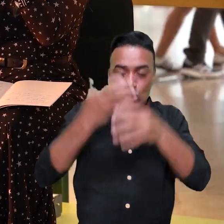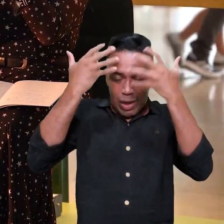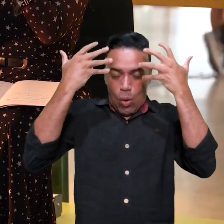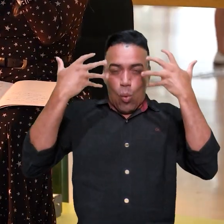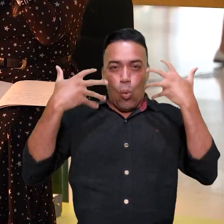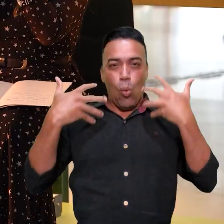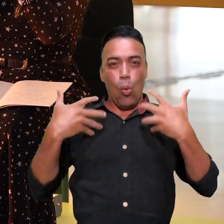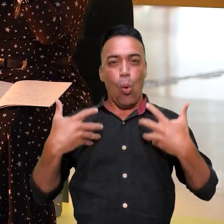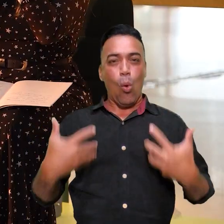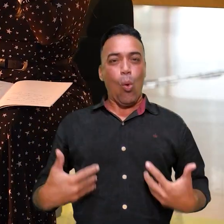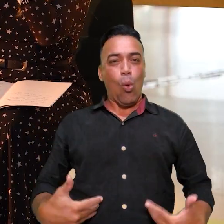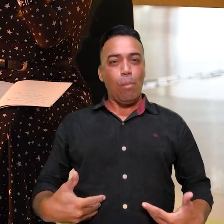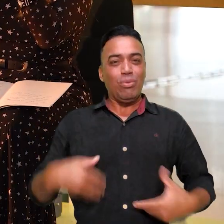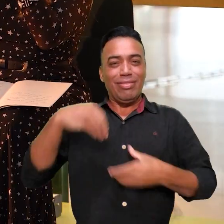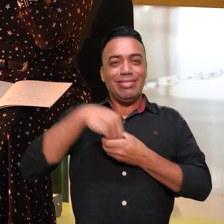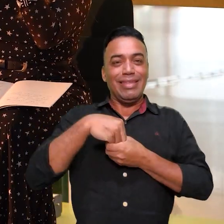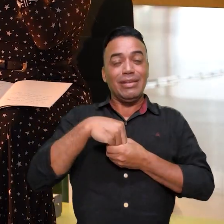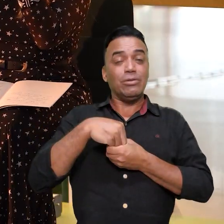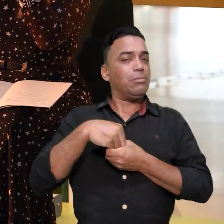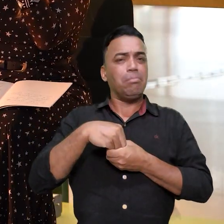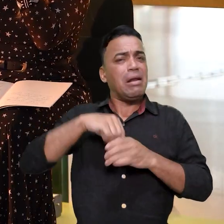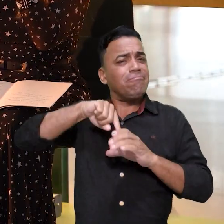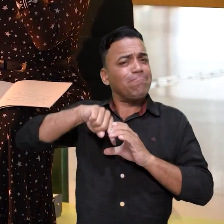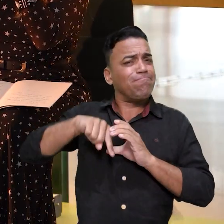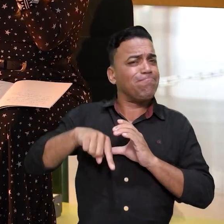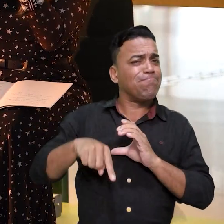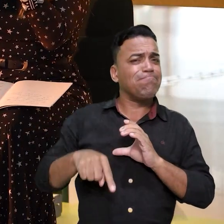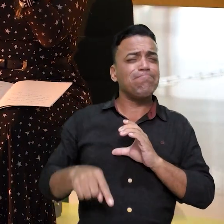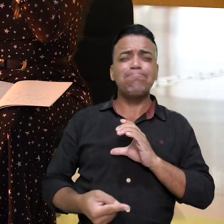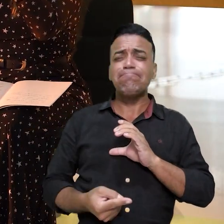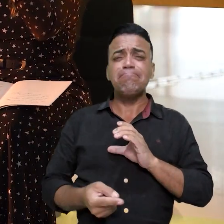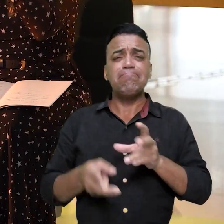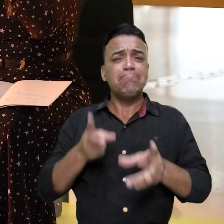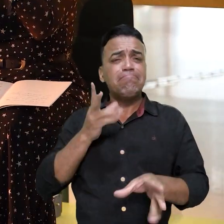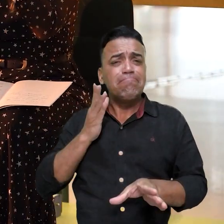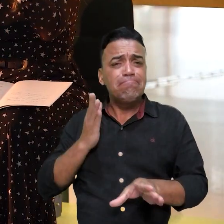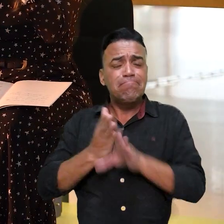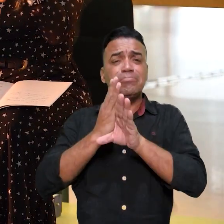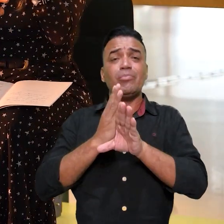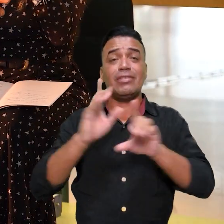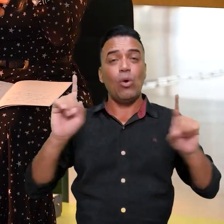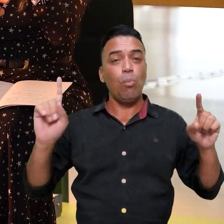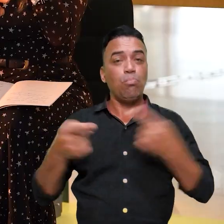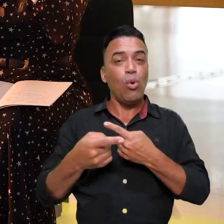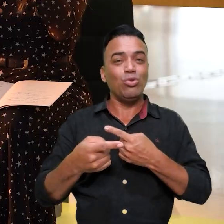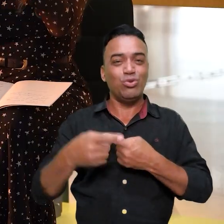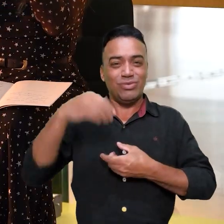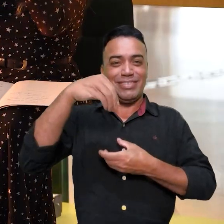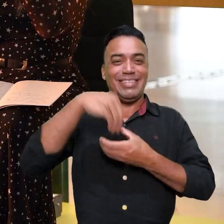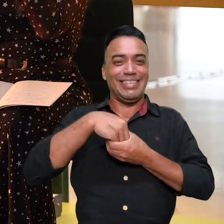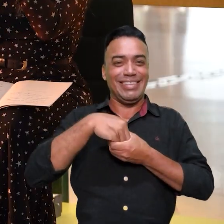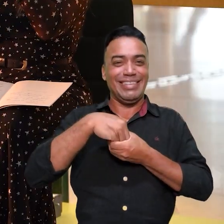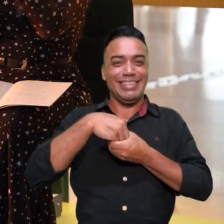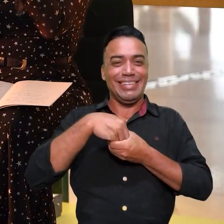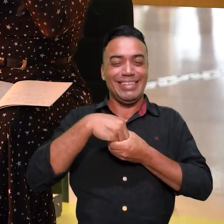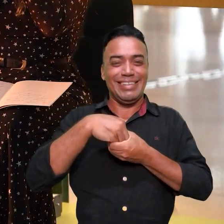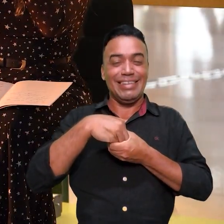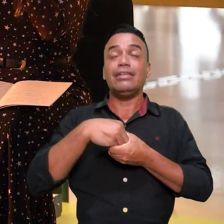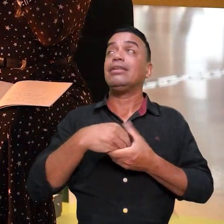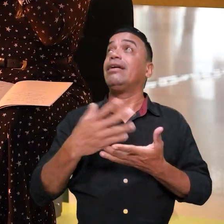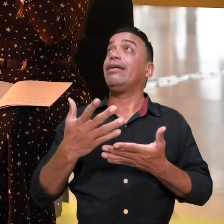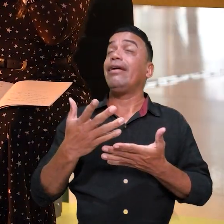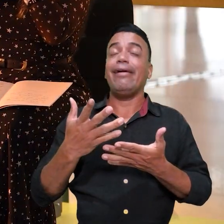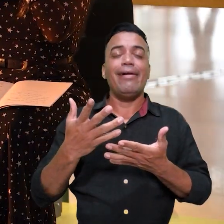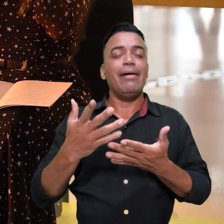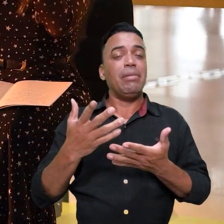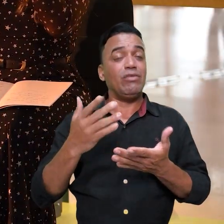mesmo, para buscar o etéreo, que é exatamente o oposto do corpóreo. Ou seja, para